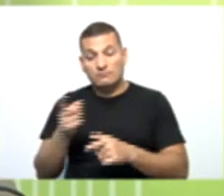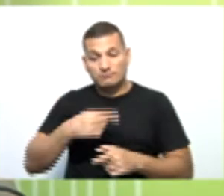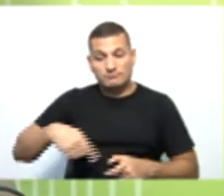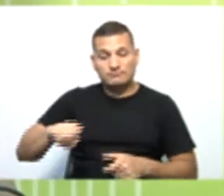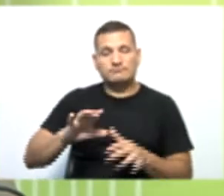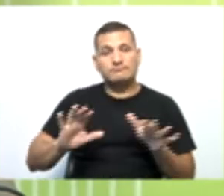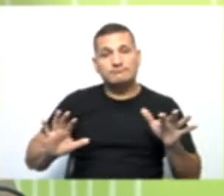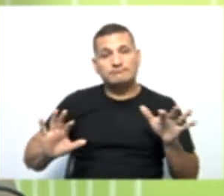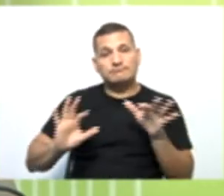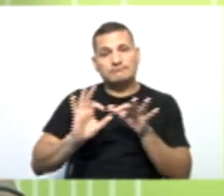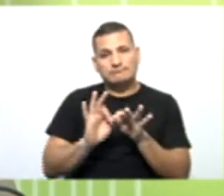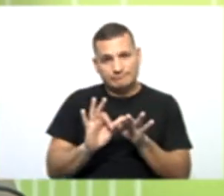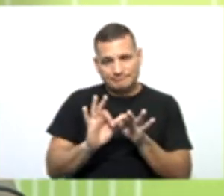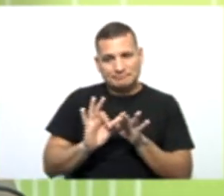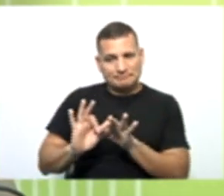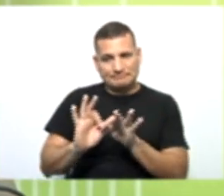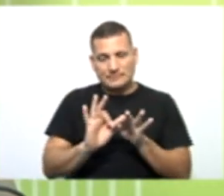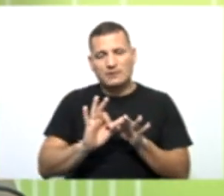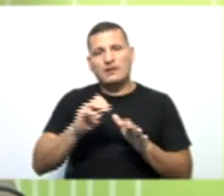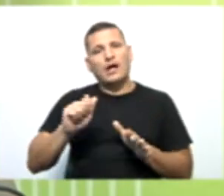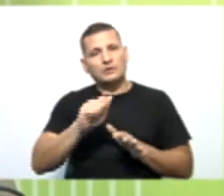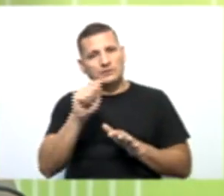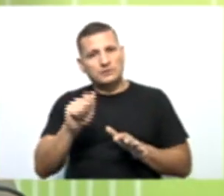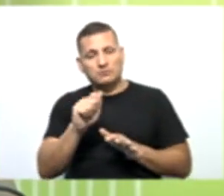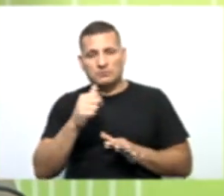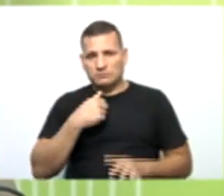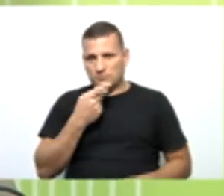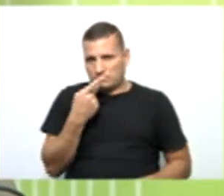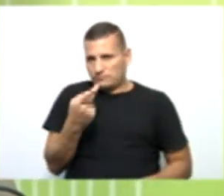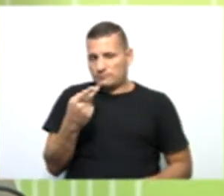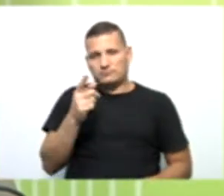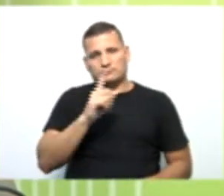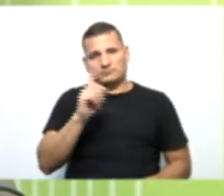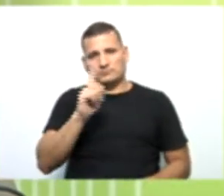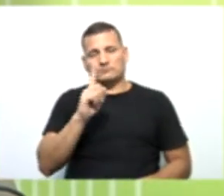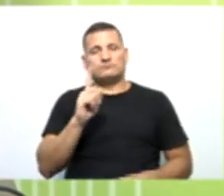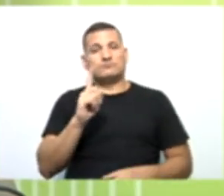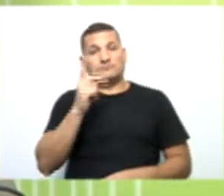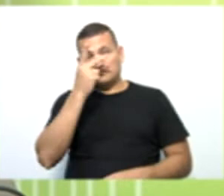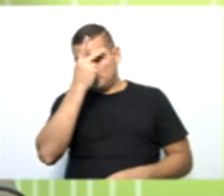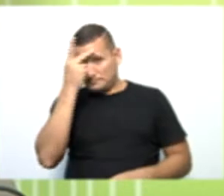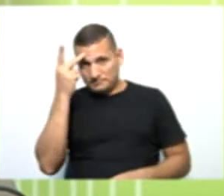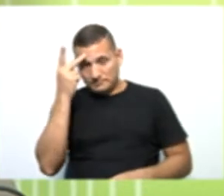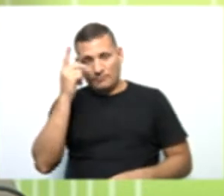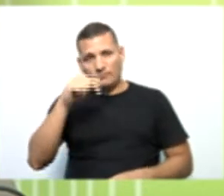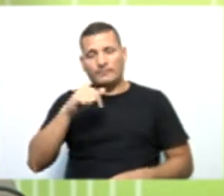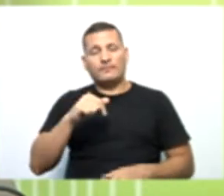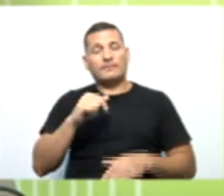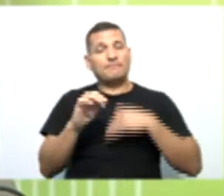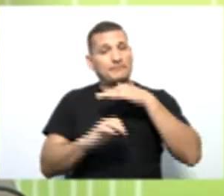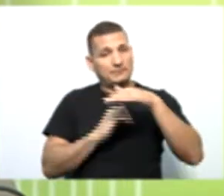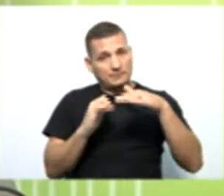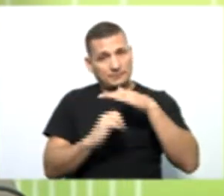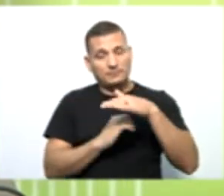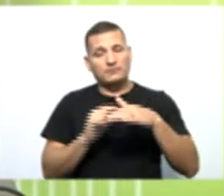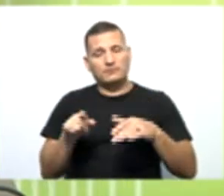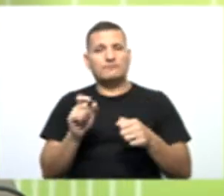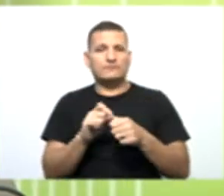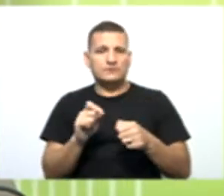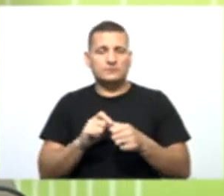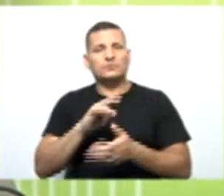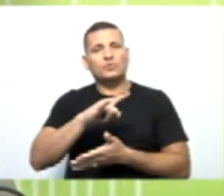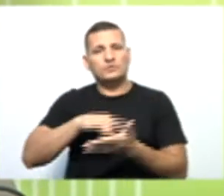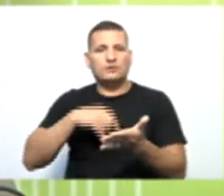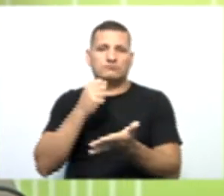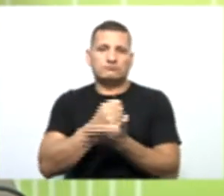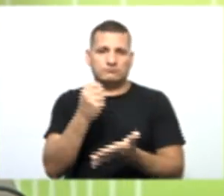juntavam em associações, empresas, eu não estou falando pessoas, empresas se juntavam e fazia esse contrato junto, saía um pouquinho